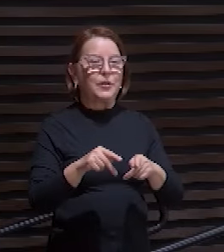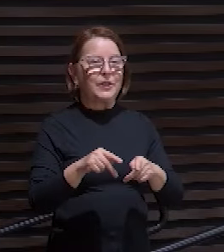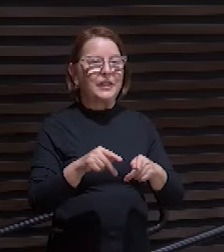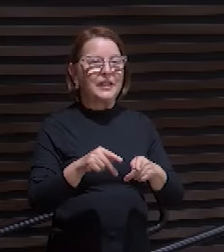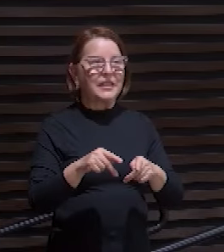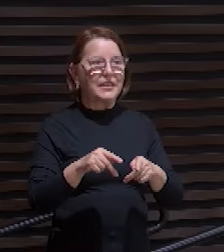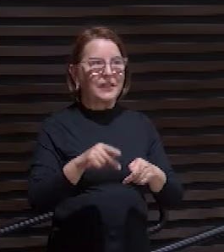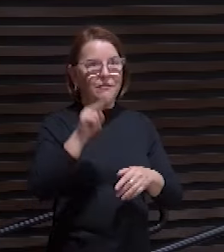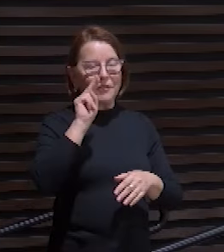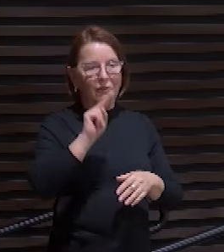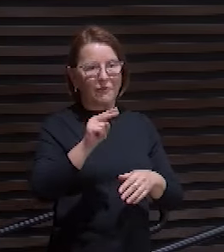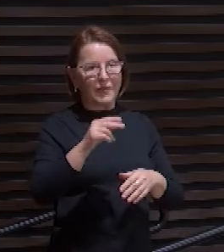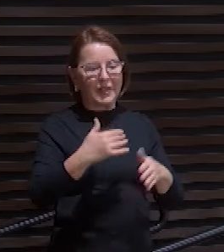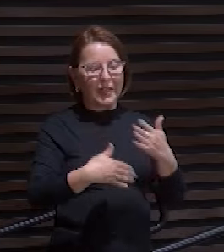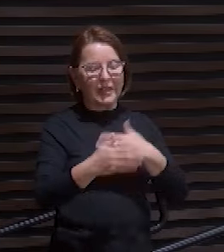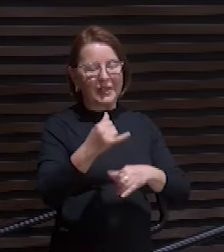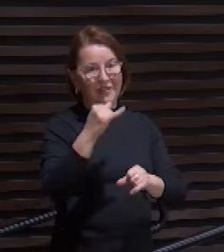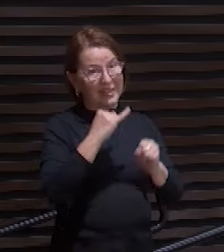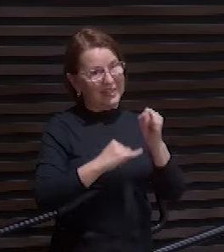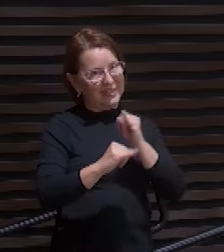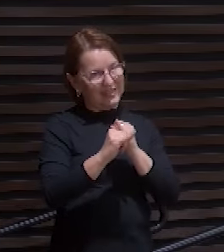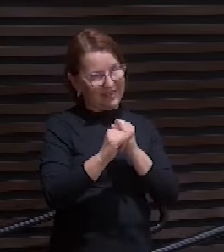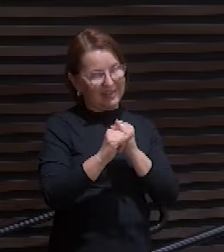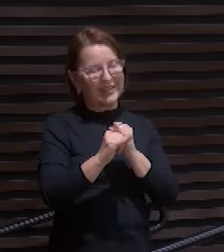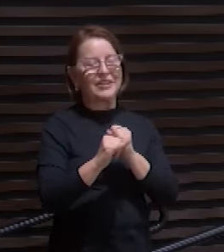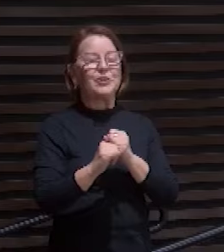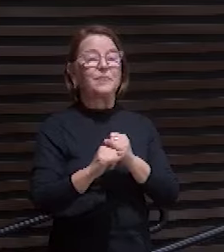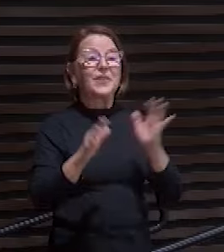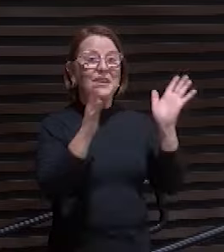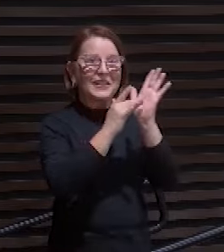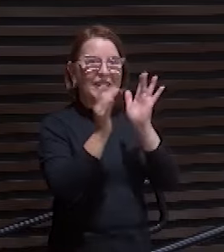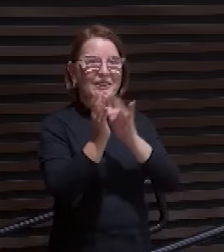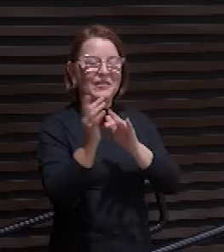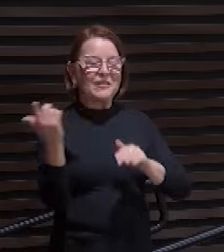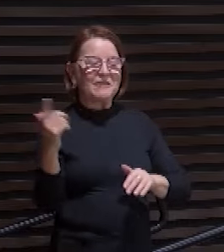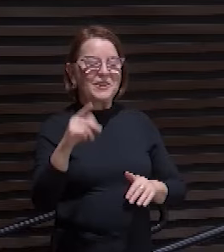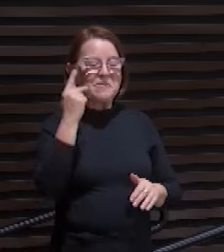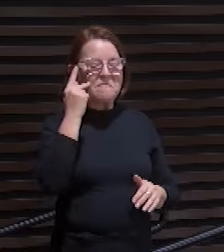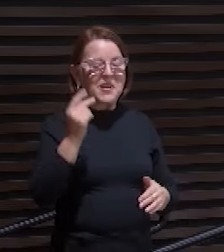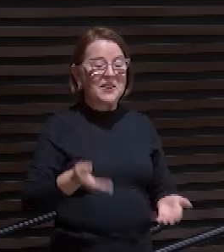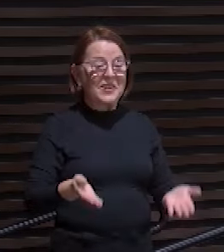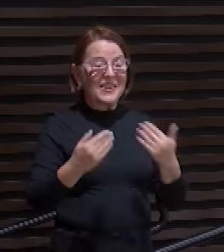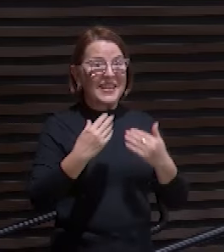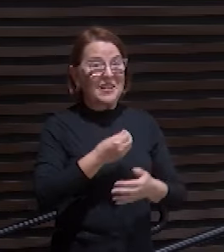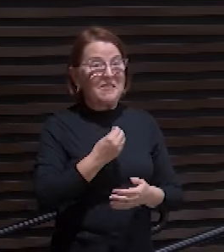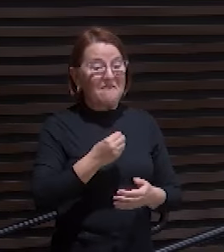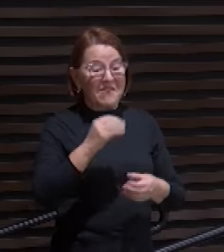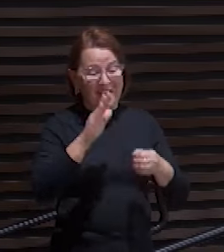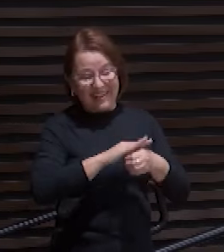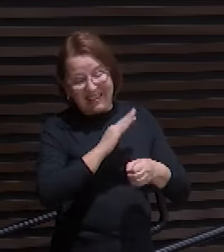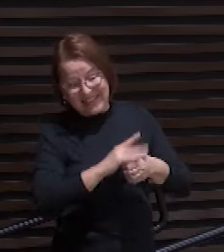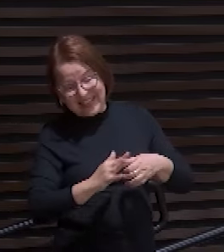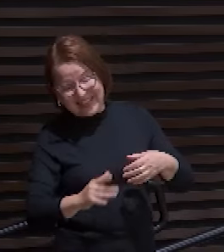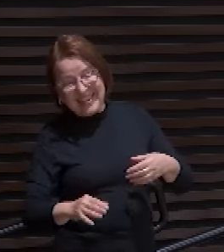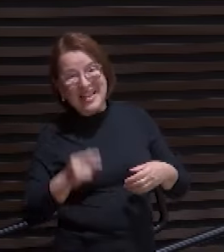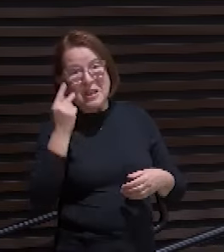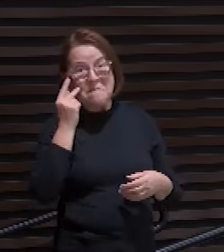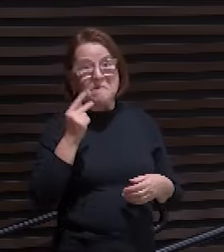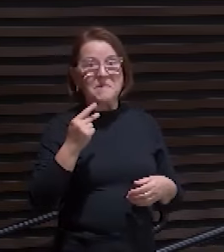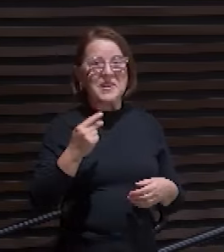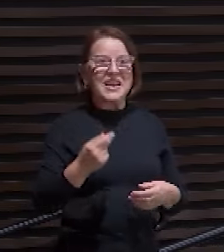sei quando. Então Jesus Cristo veio para nos dar vida, e vida em abundância, e para dar essa